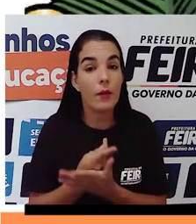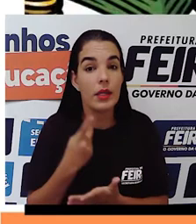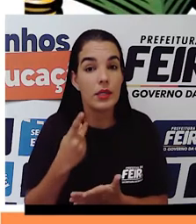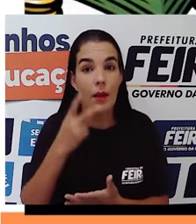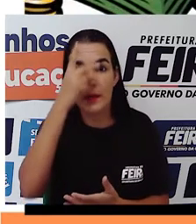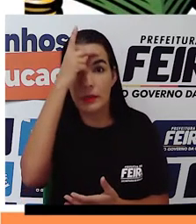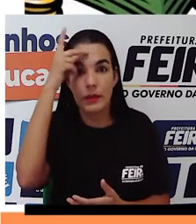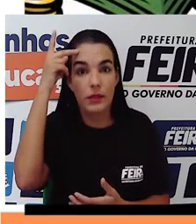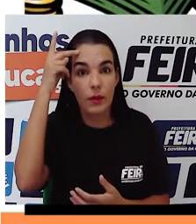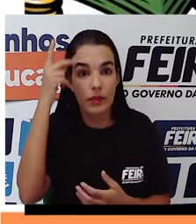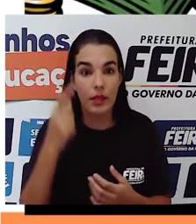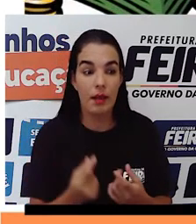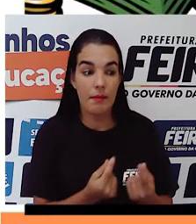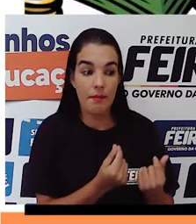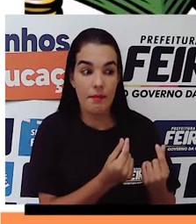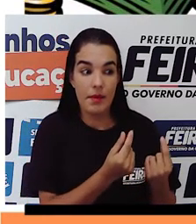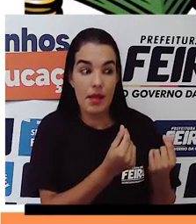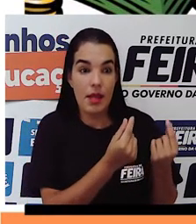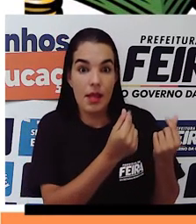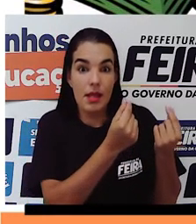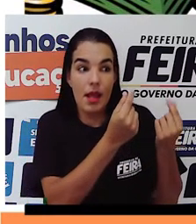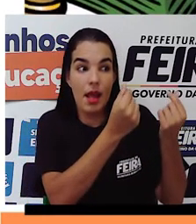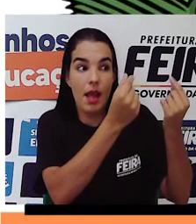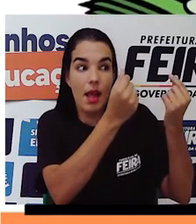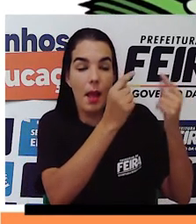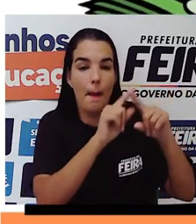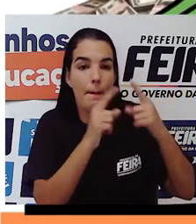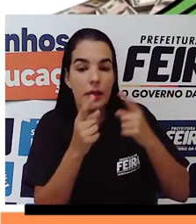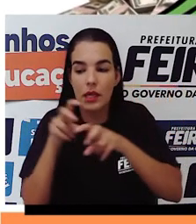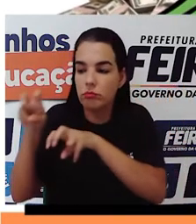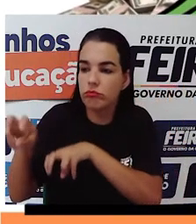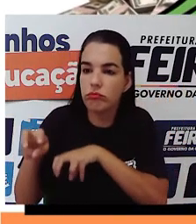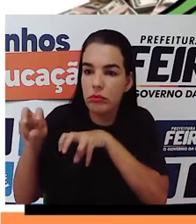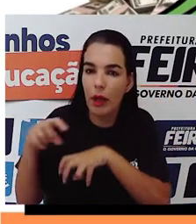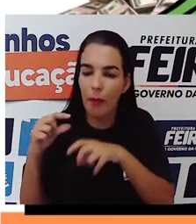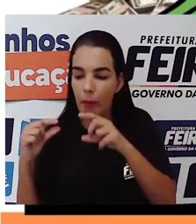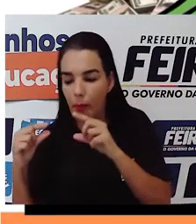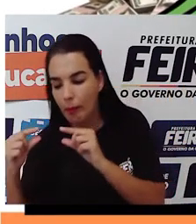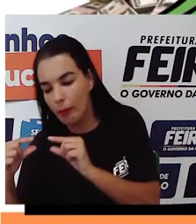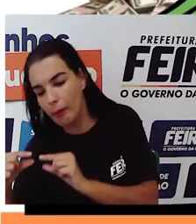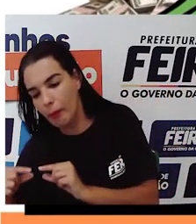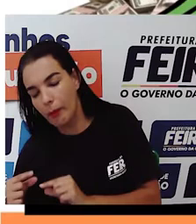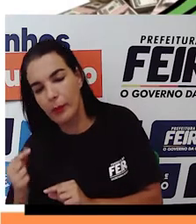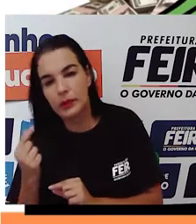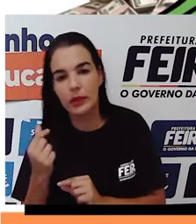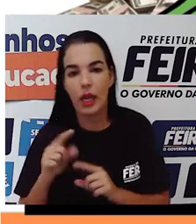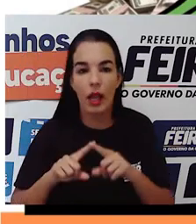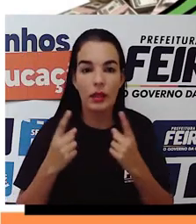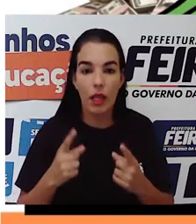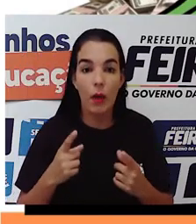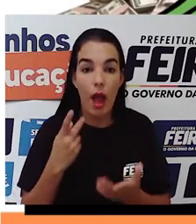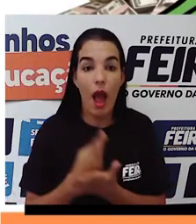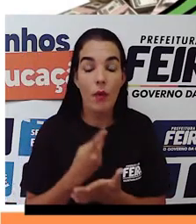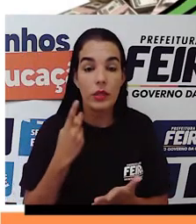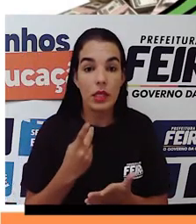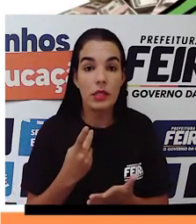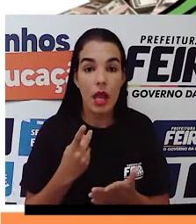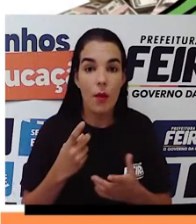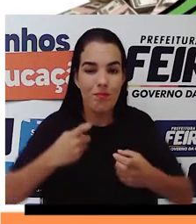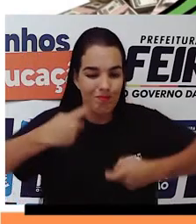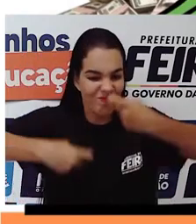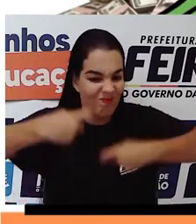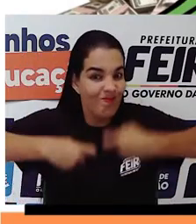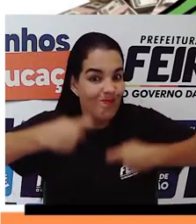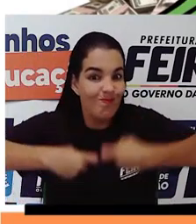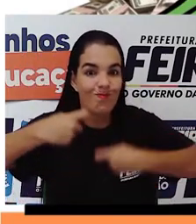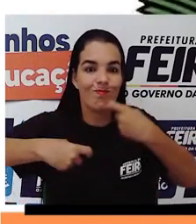senhores de engenho de Olinda se endividavam. Daí, nasceu uma forte rivalidade entre esses dois grupos. Consciente de suas